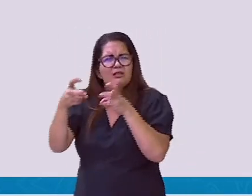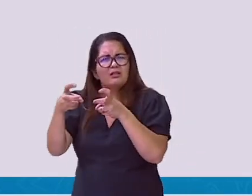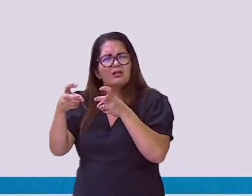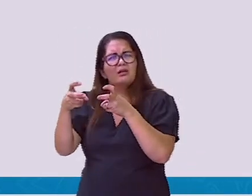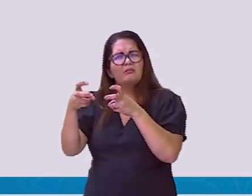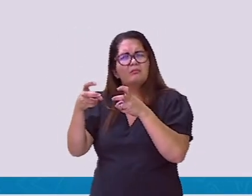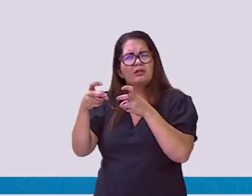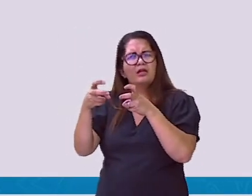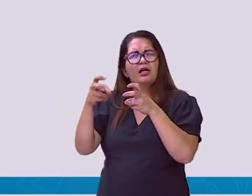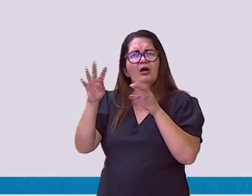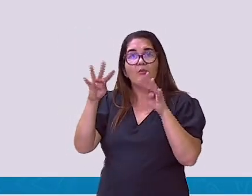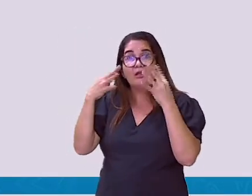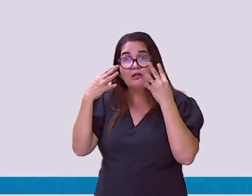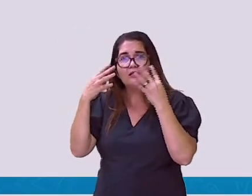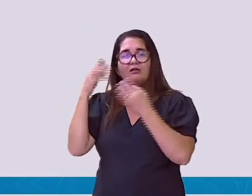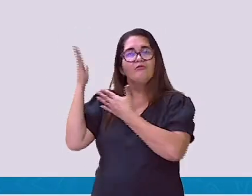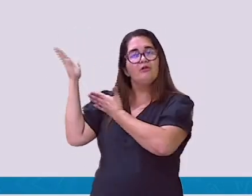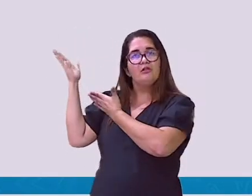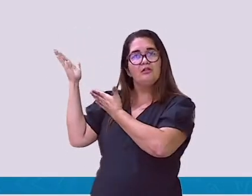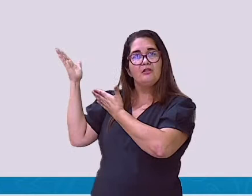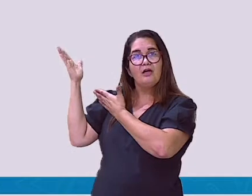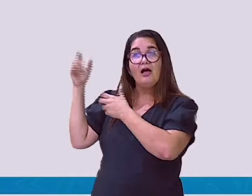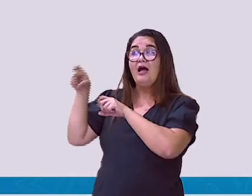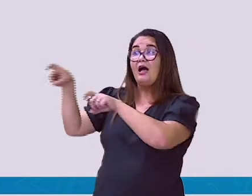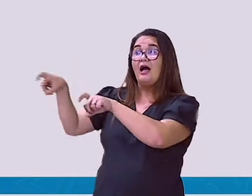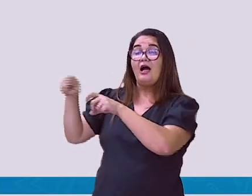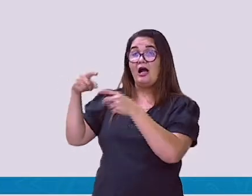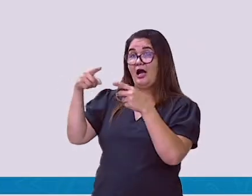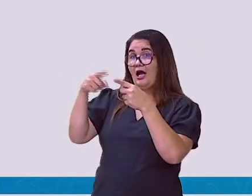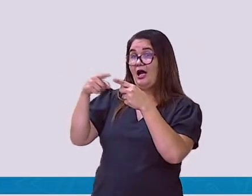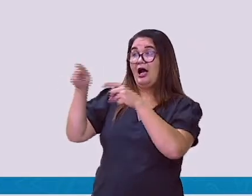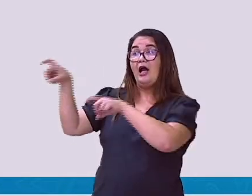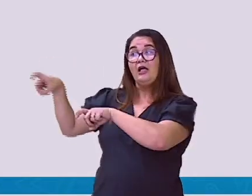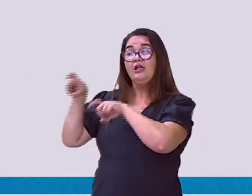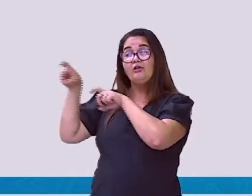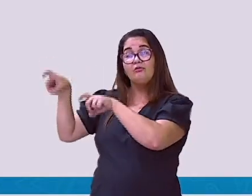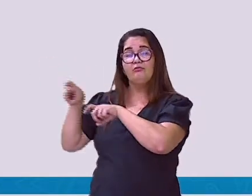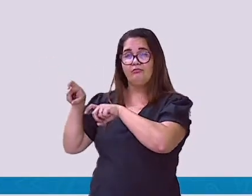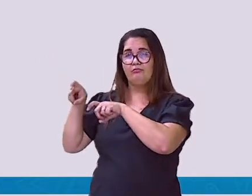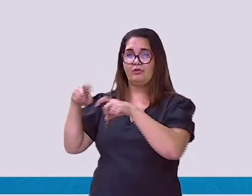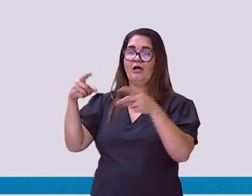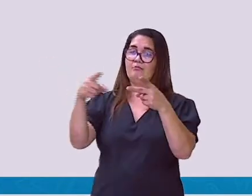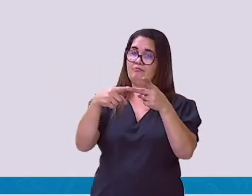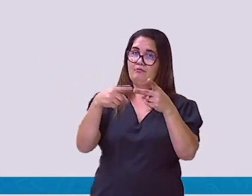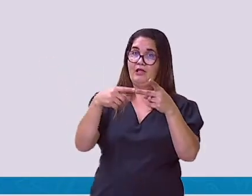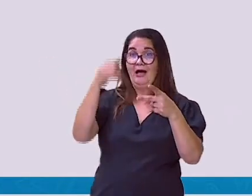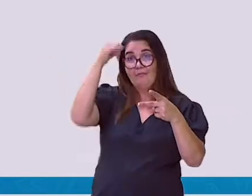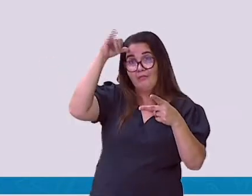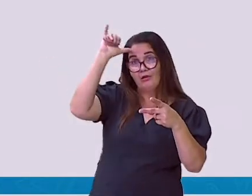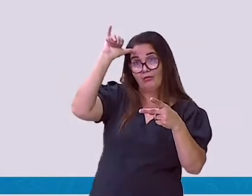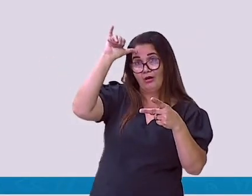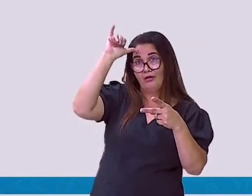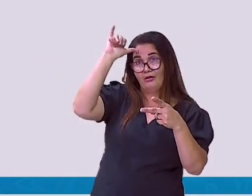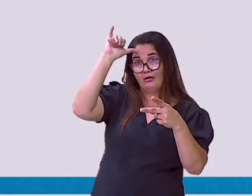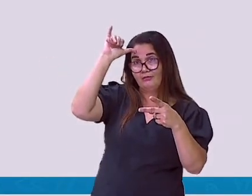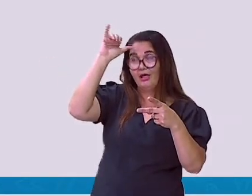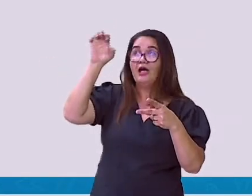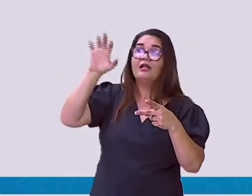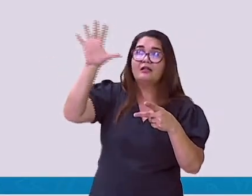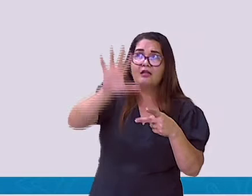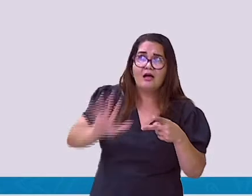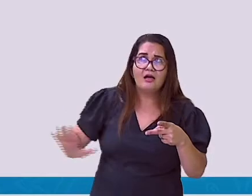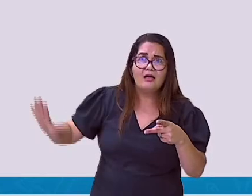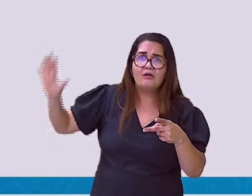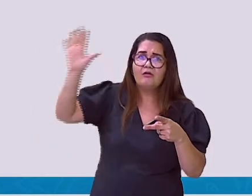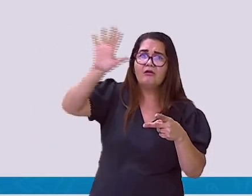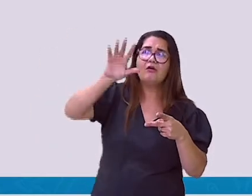Eliane? A agricultura e a pecuária na Europa, tá? É importante a gente conhecer as